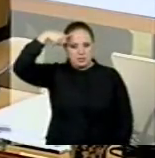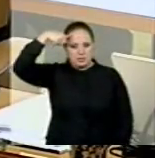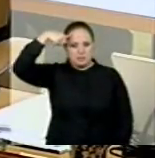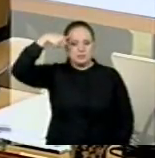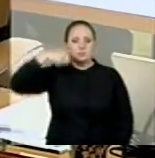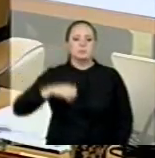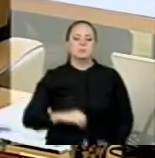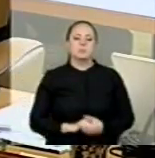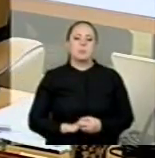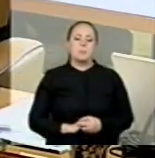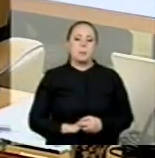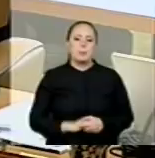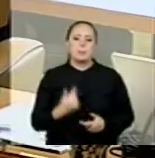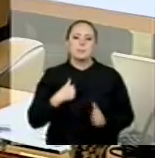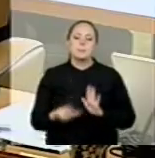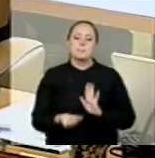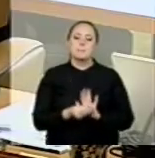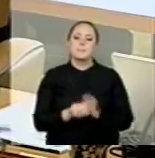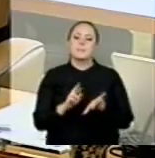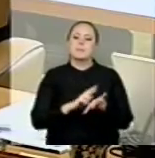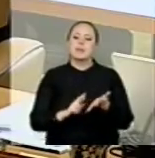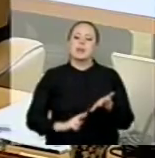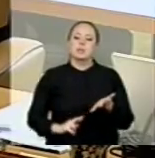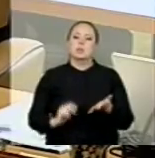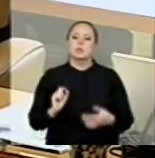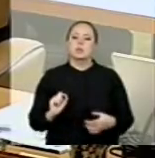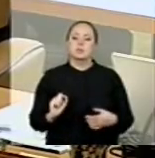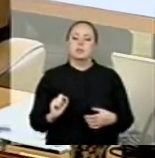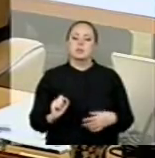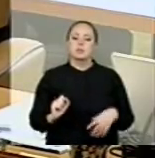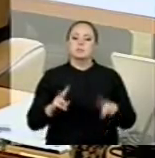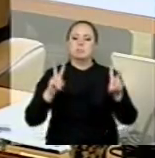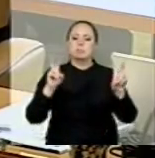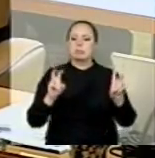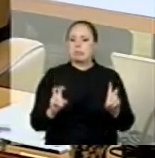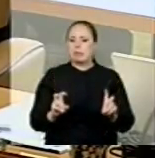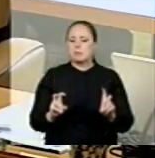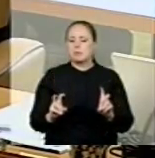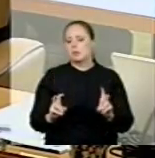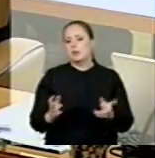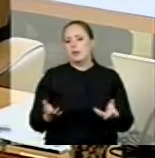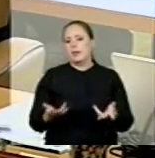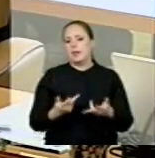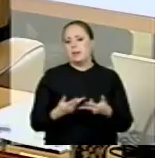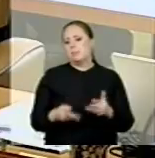no relatório, senhora Presidente, o teor das respectivas constituições